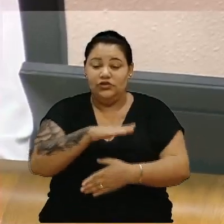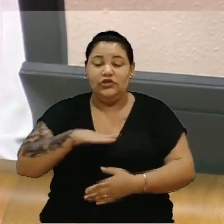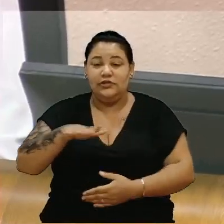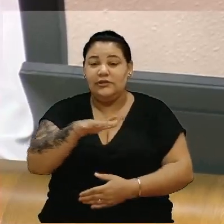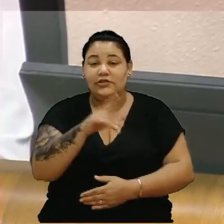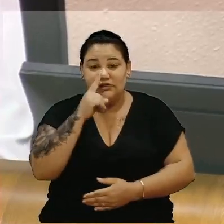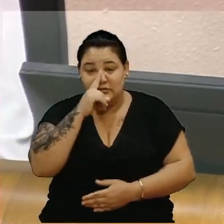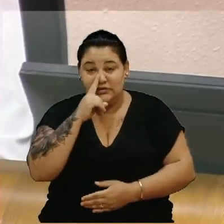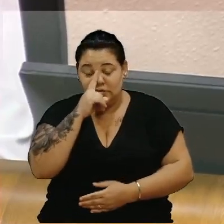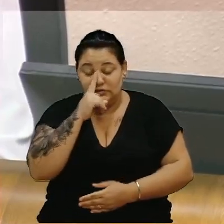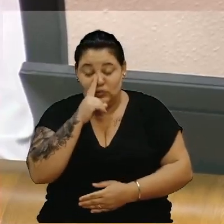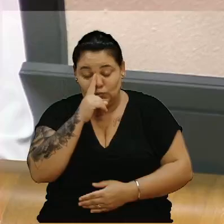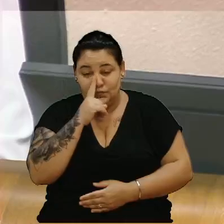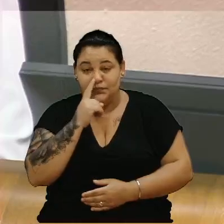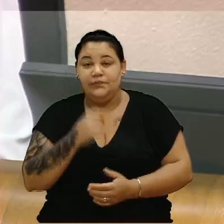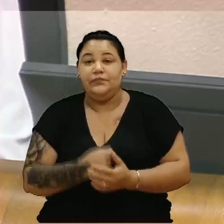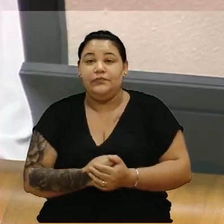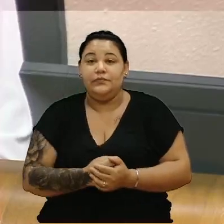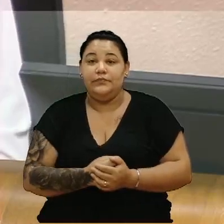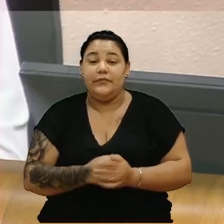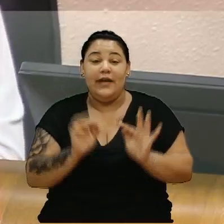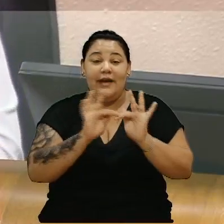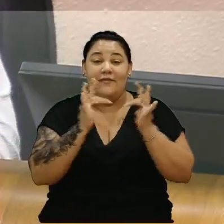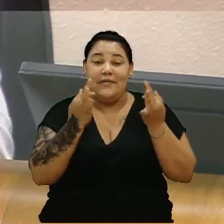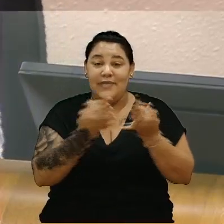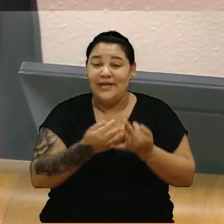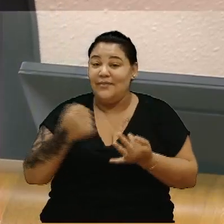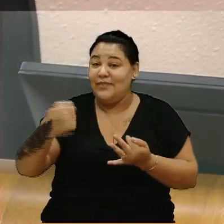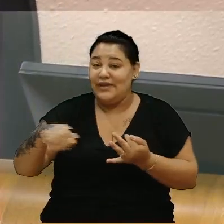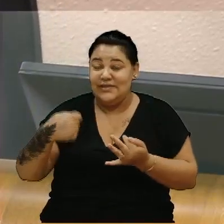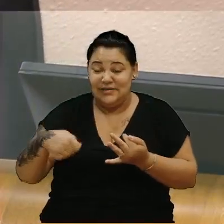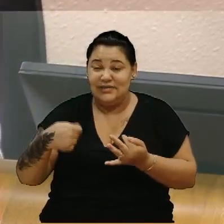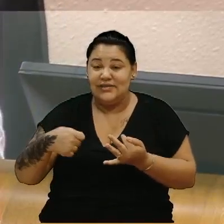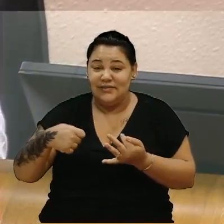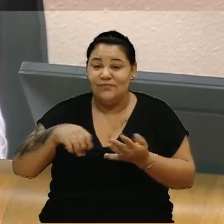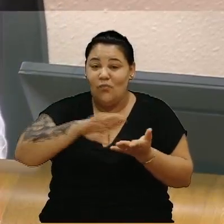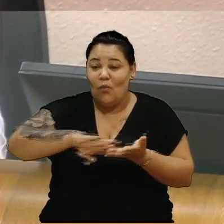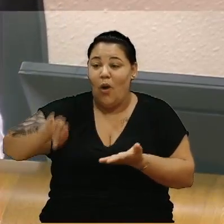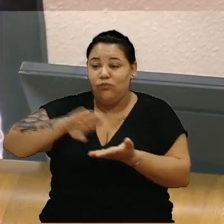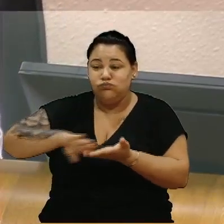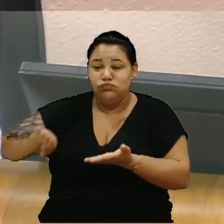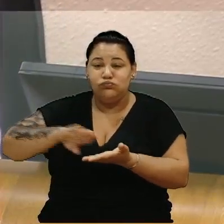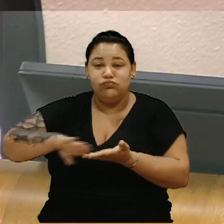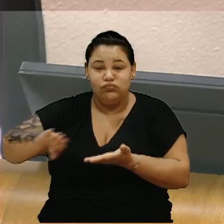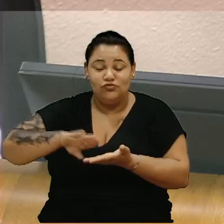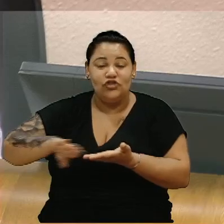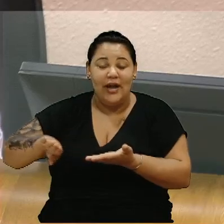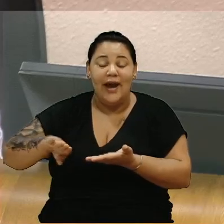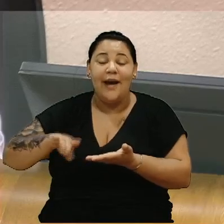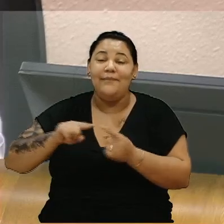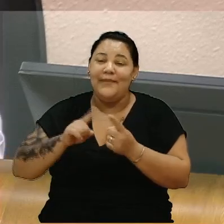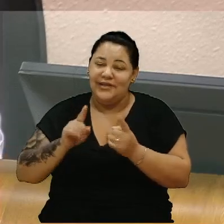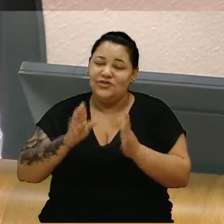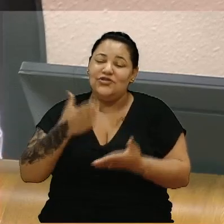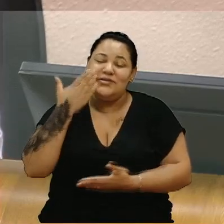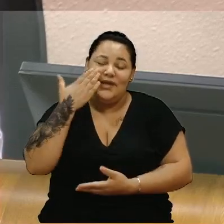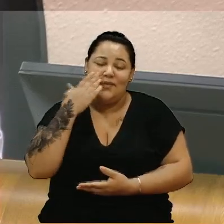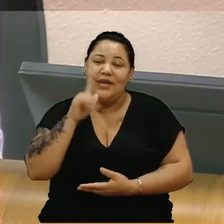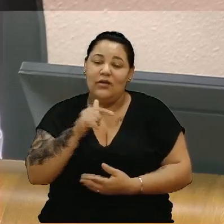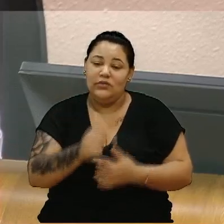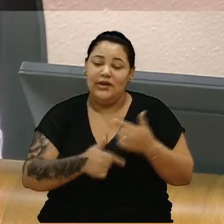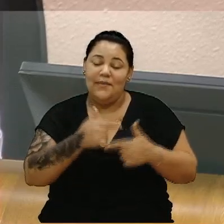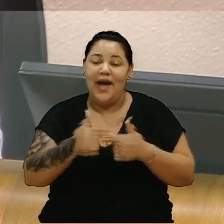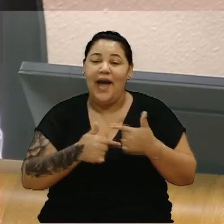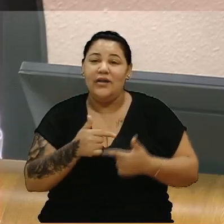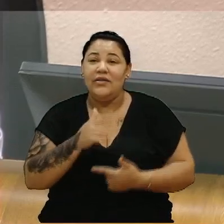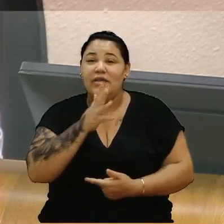tá? Onde famílias precisam ser removidas, mas a gente sabe que é um trabalho, vereador Caleb, muito demorado, porque